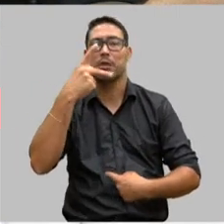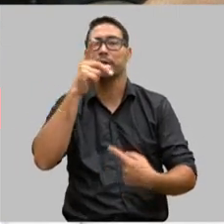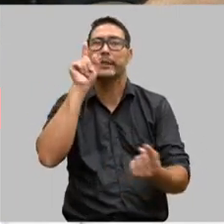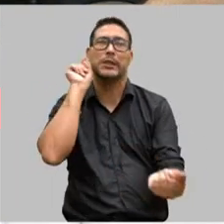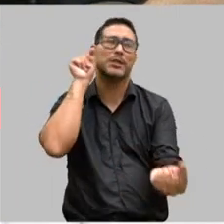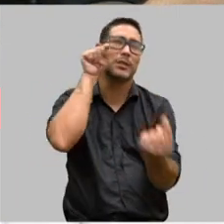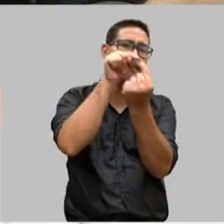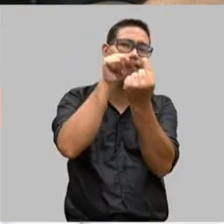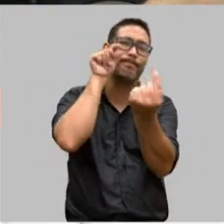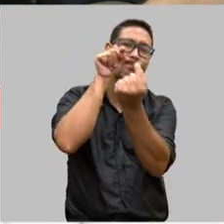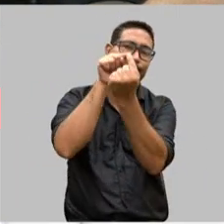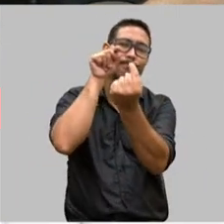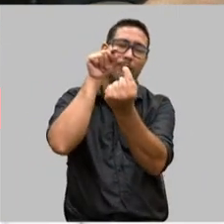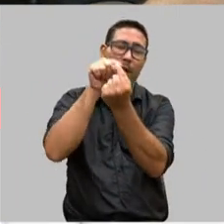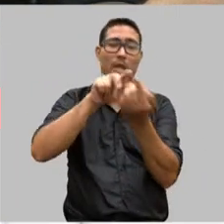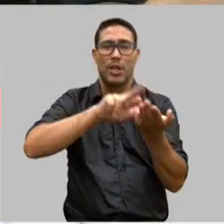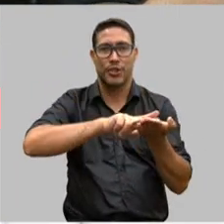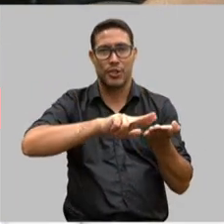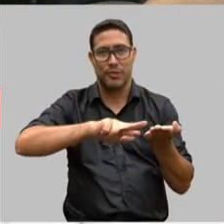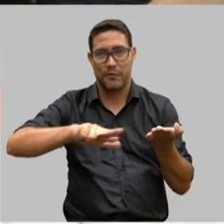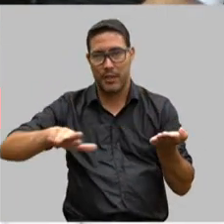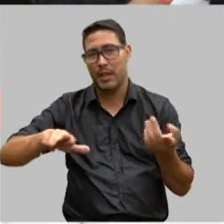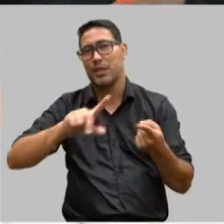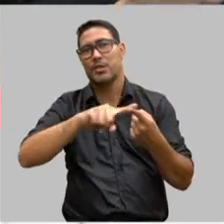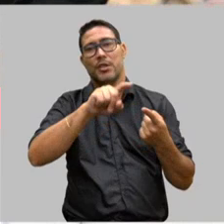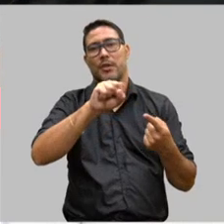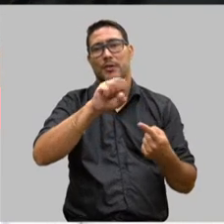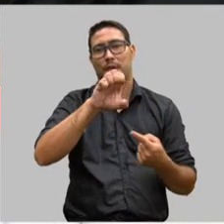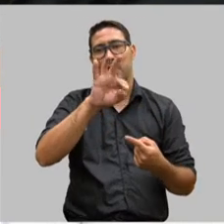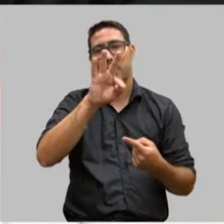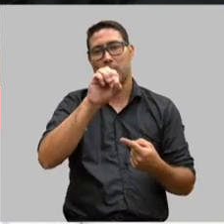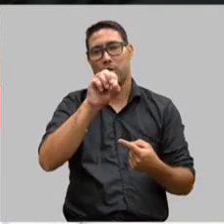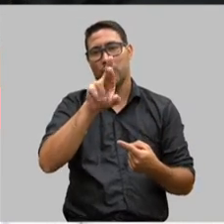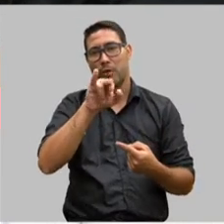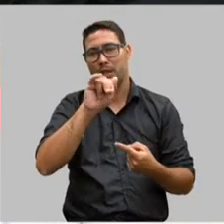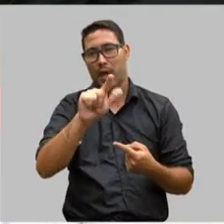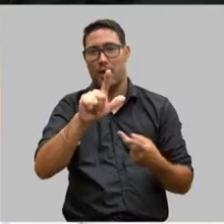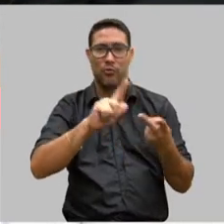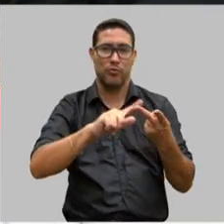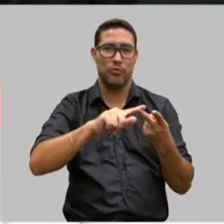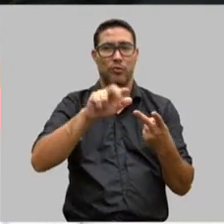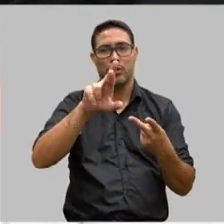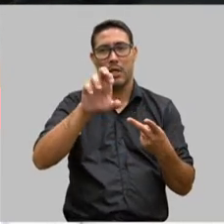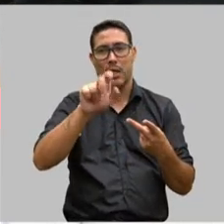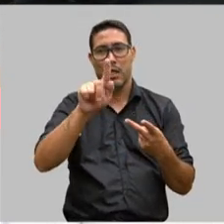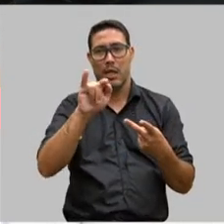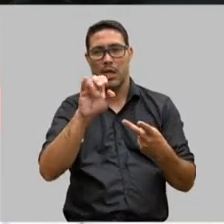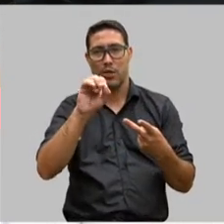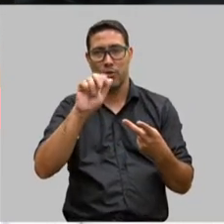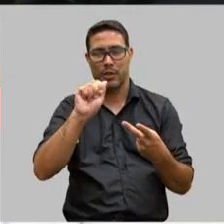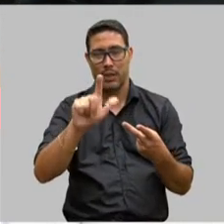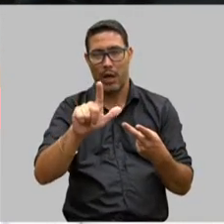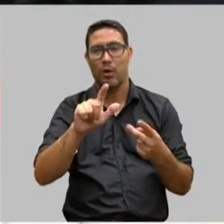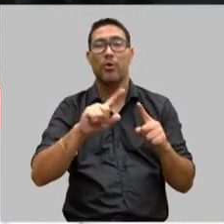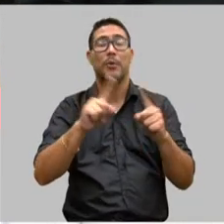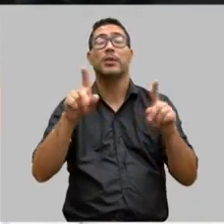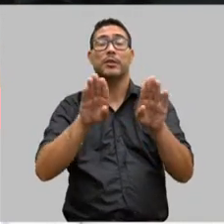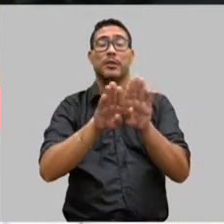diversas escalas. Eu falei do setorial, eu falei do regional, mas é preciso